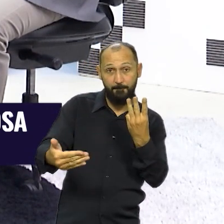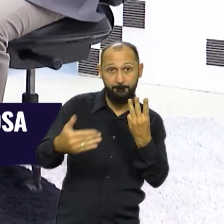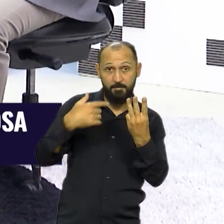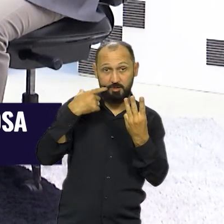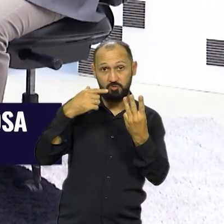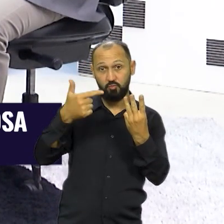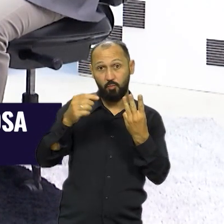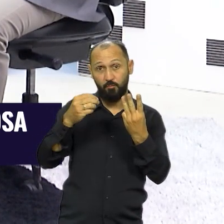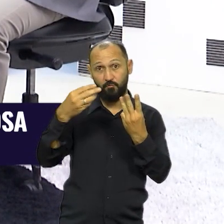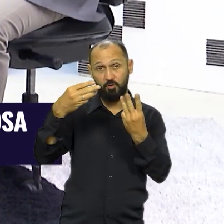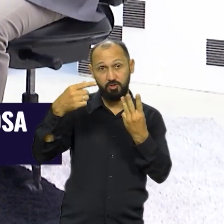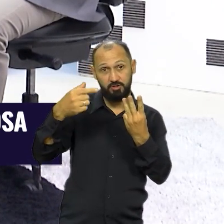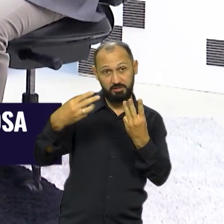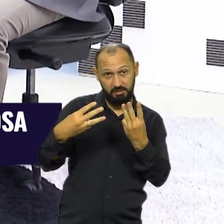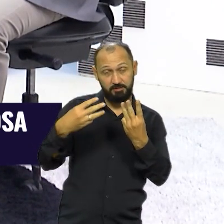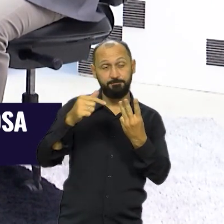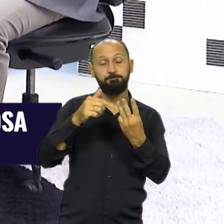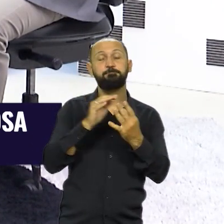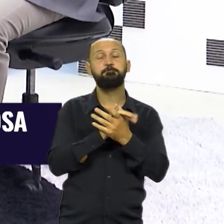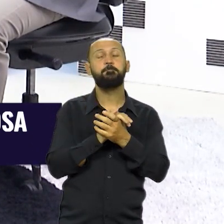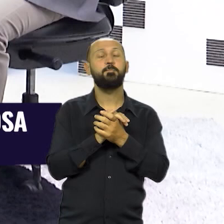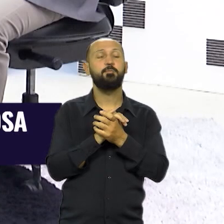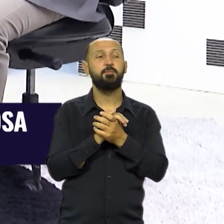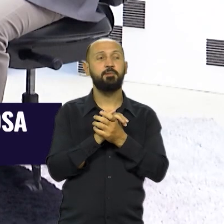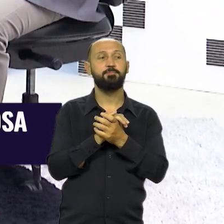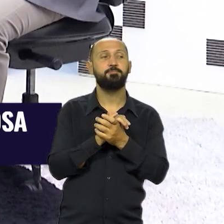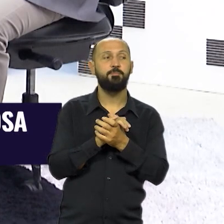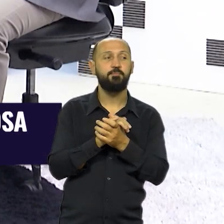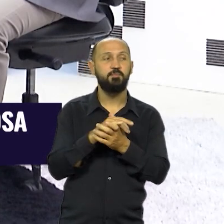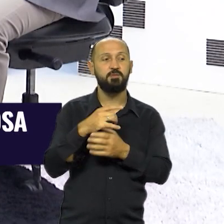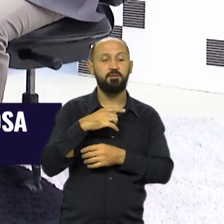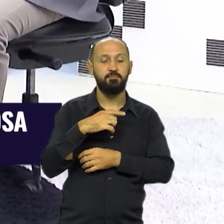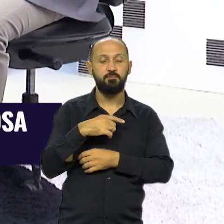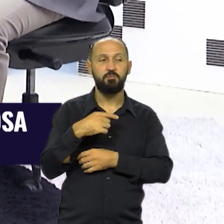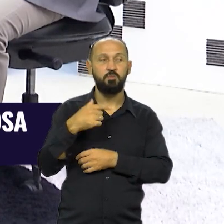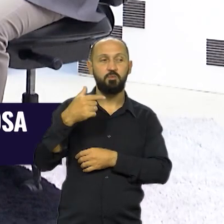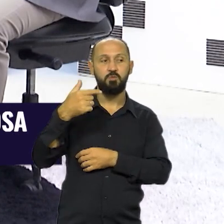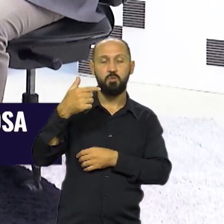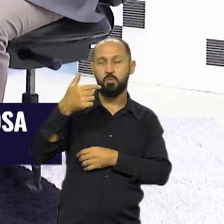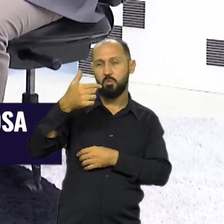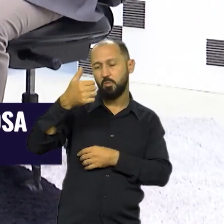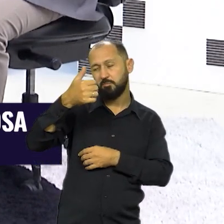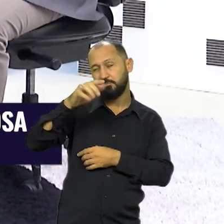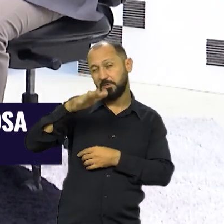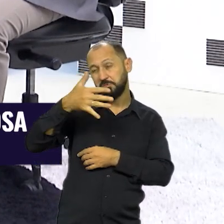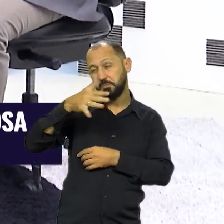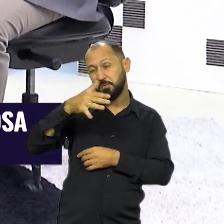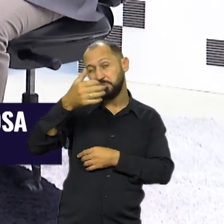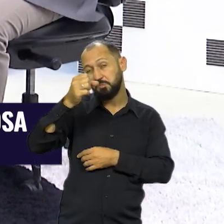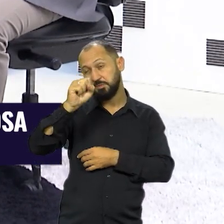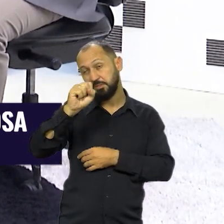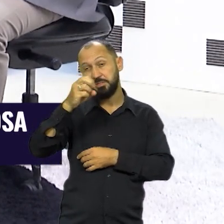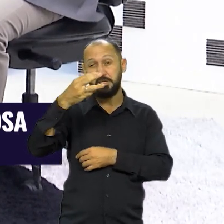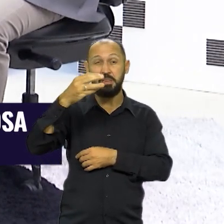de 2023, Mato Grosso do Sul, nós tivemos 839